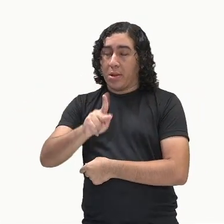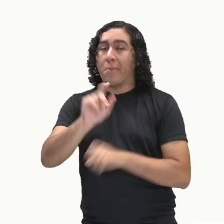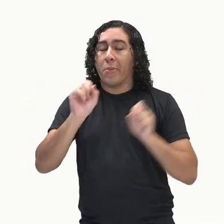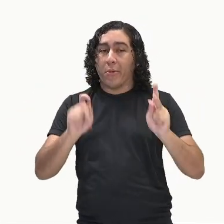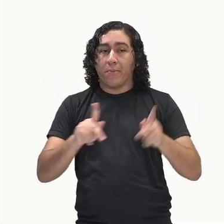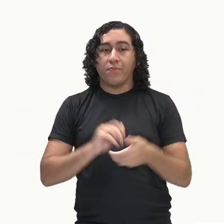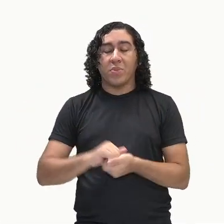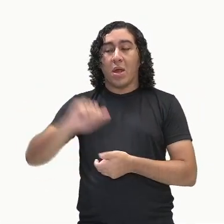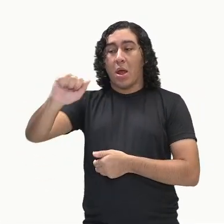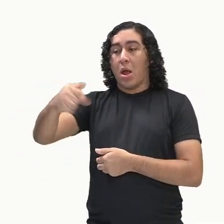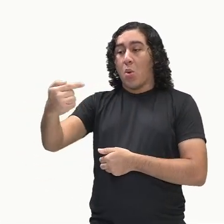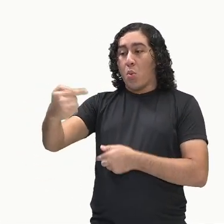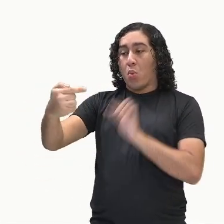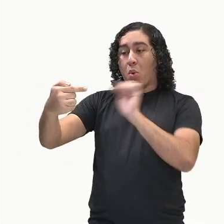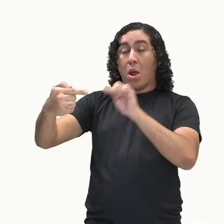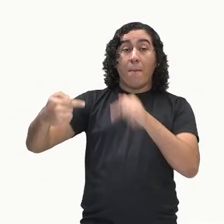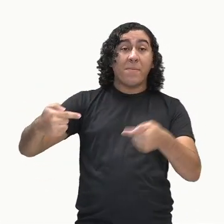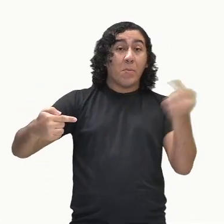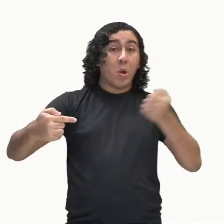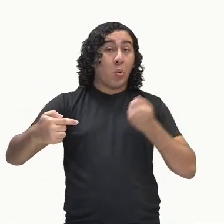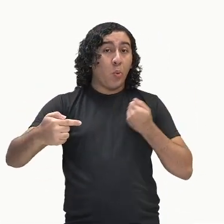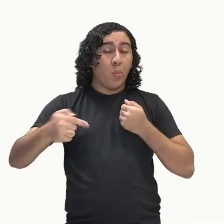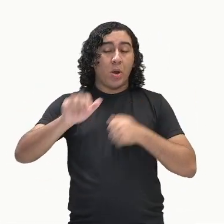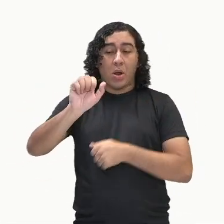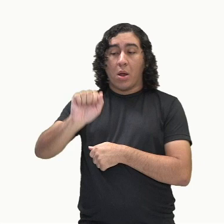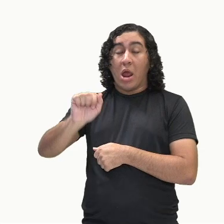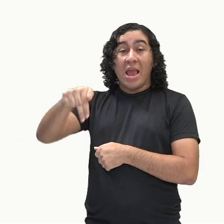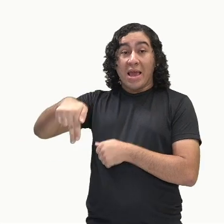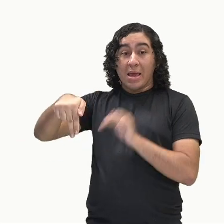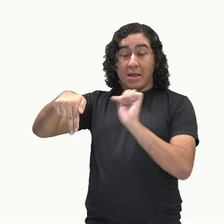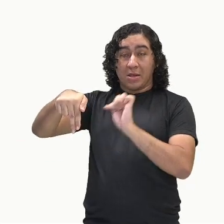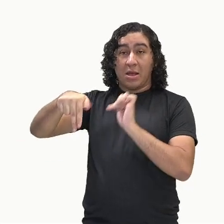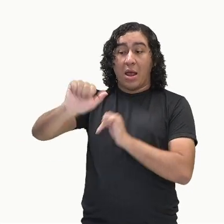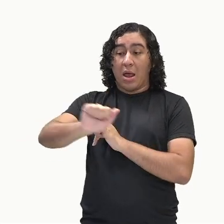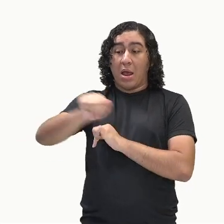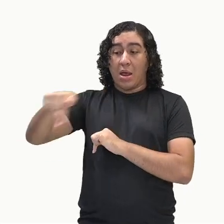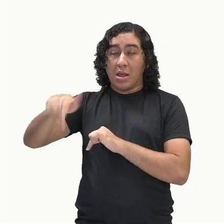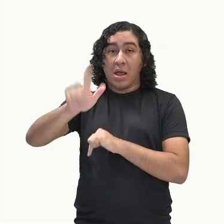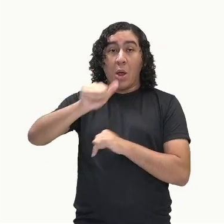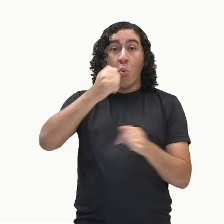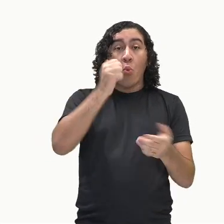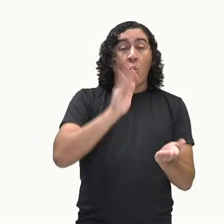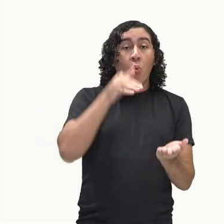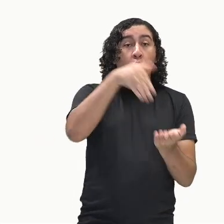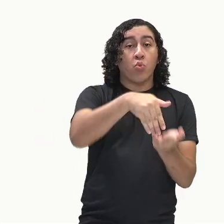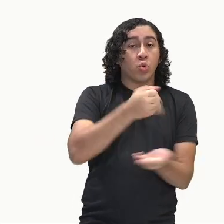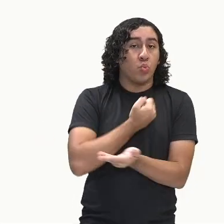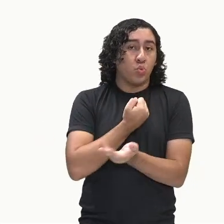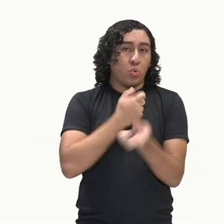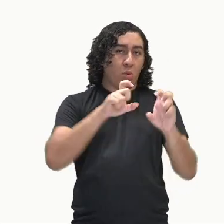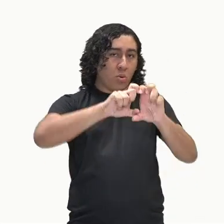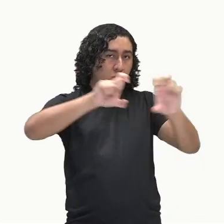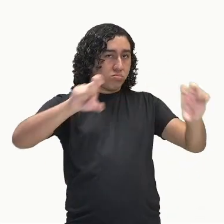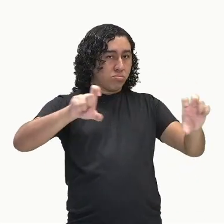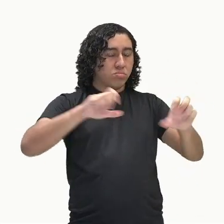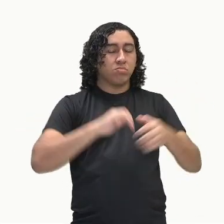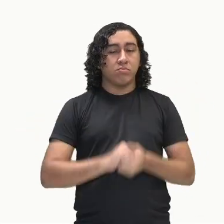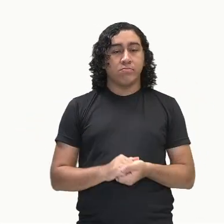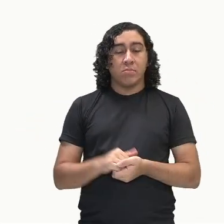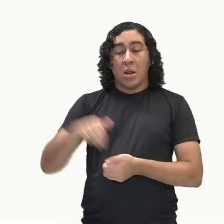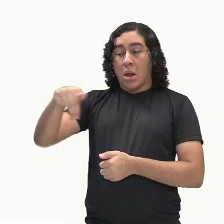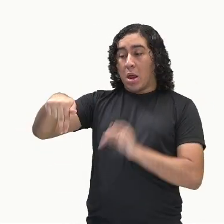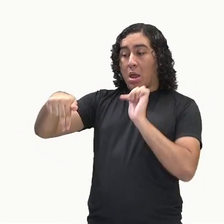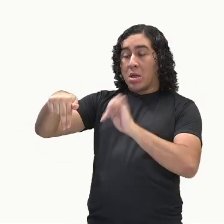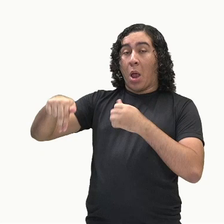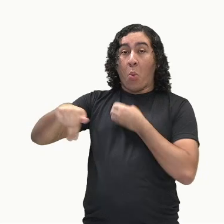A1 é o primeiro termo da sequência. A N é o último termo de uma sequência qualquer. N é a